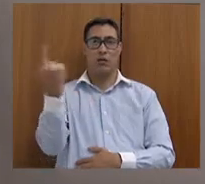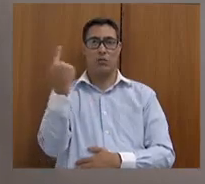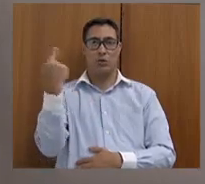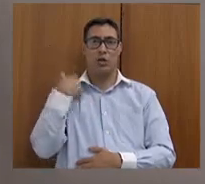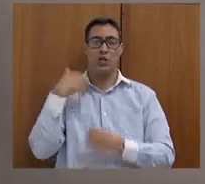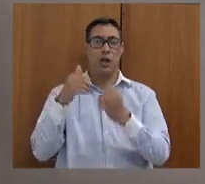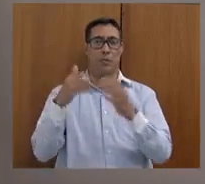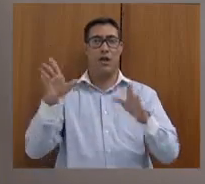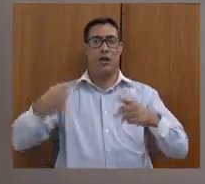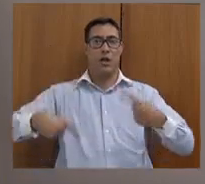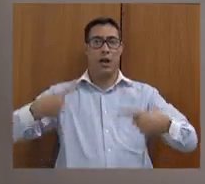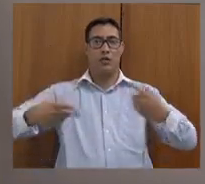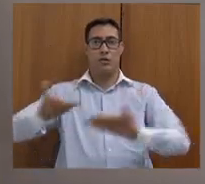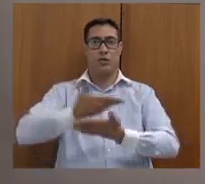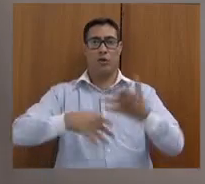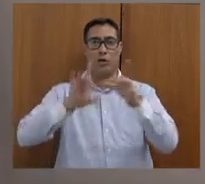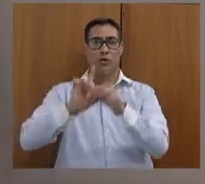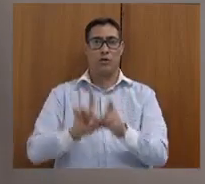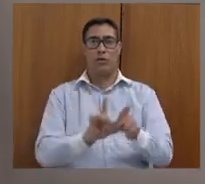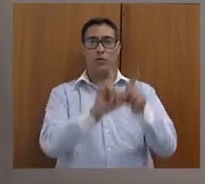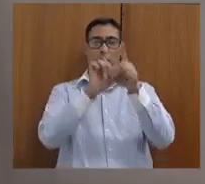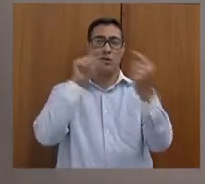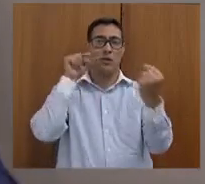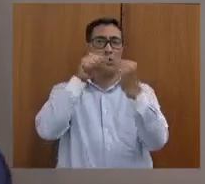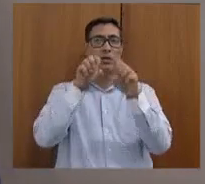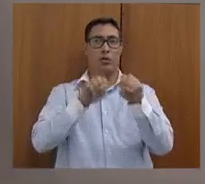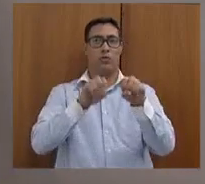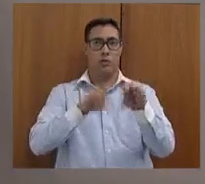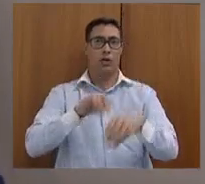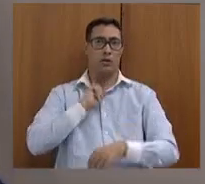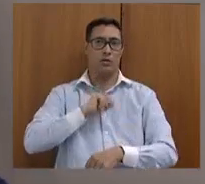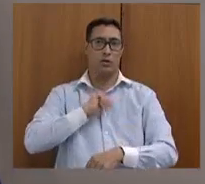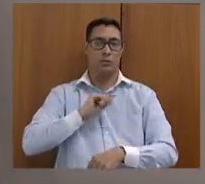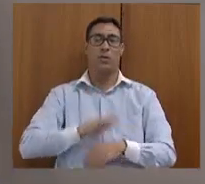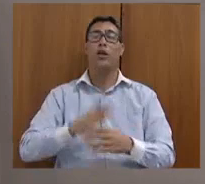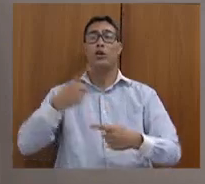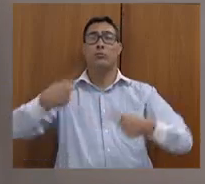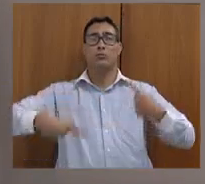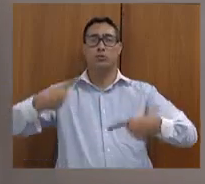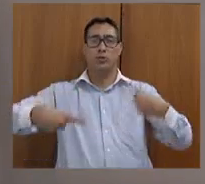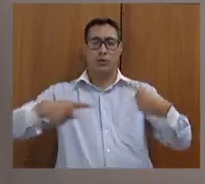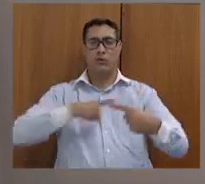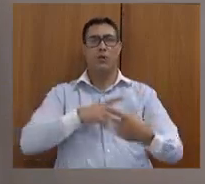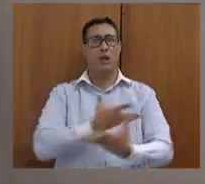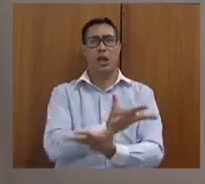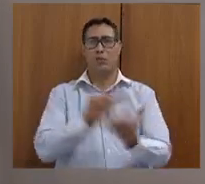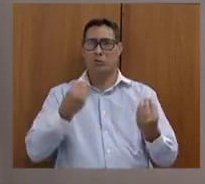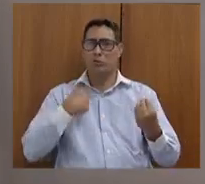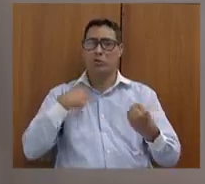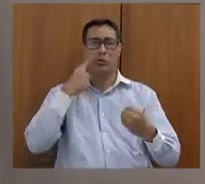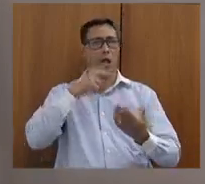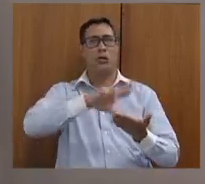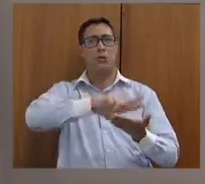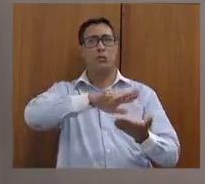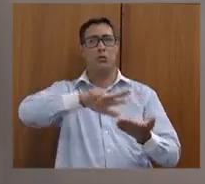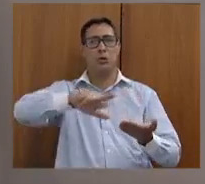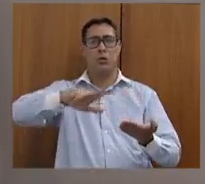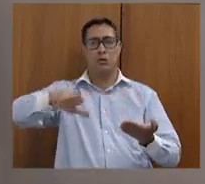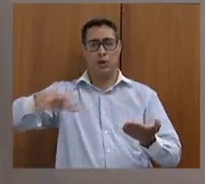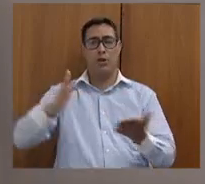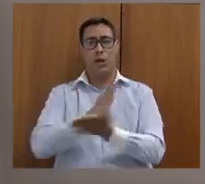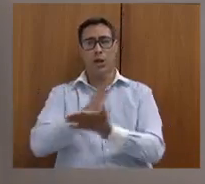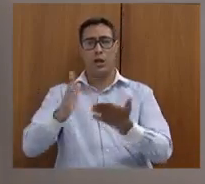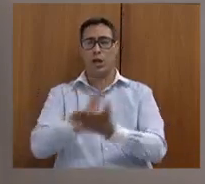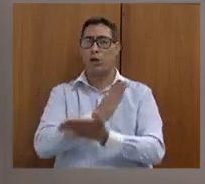abertos para essa discussão democrática em toda educação de Minas os desafios são muitos são várias frentes Em alguns